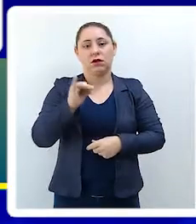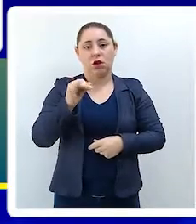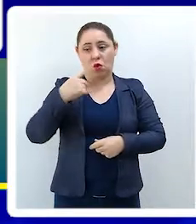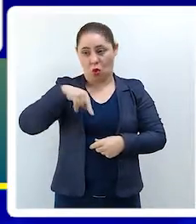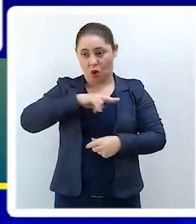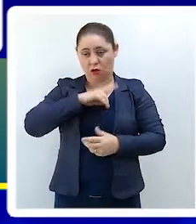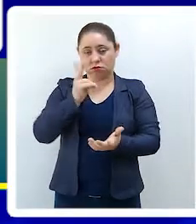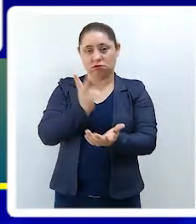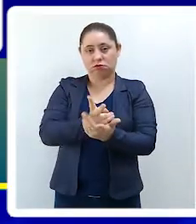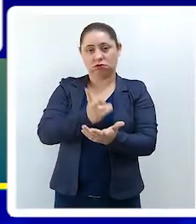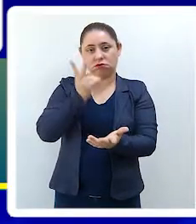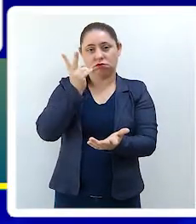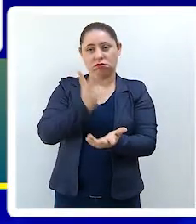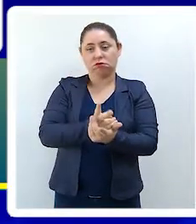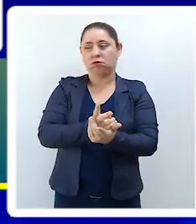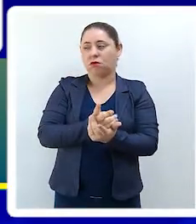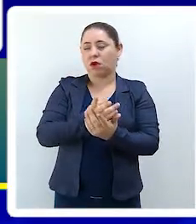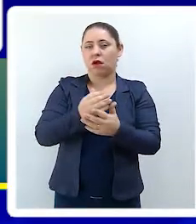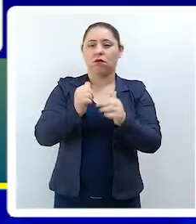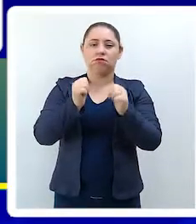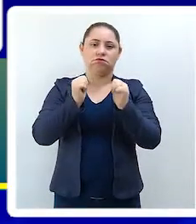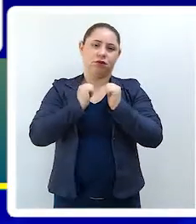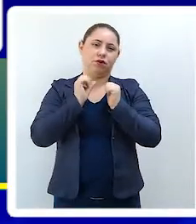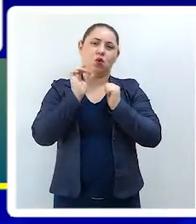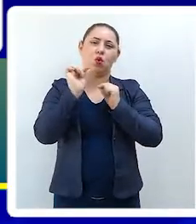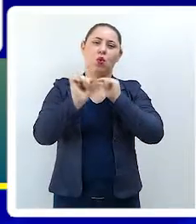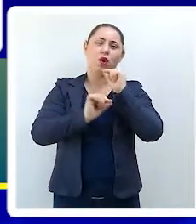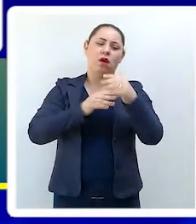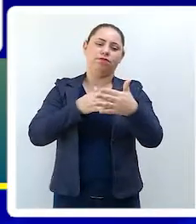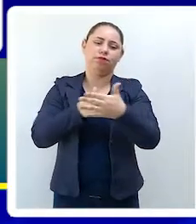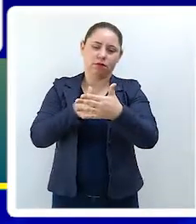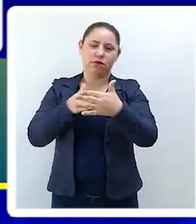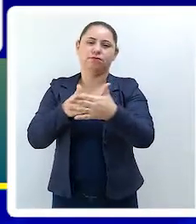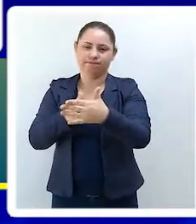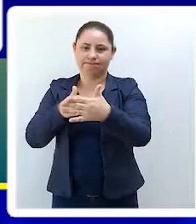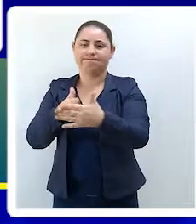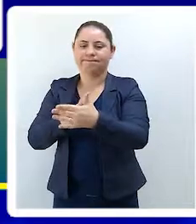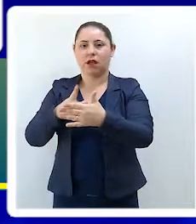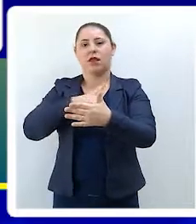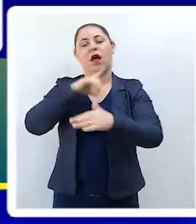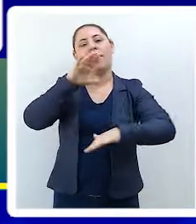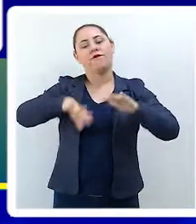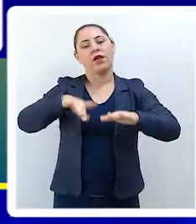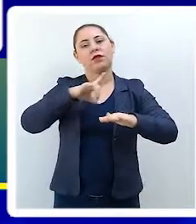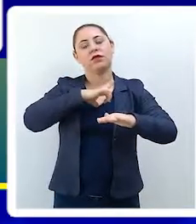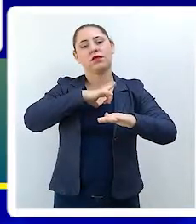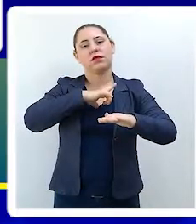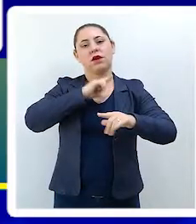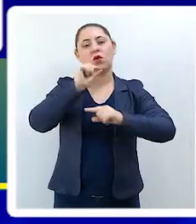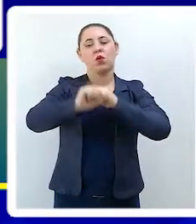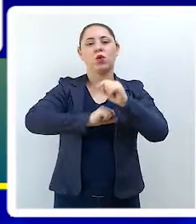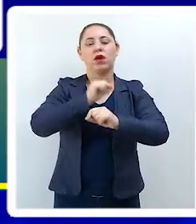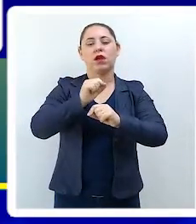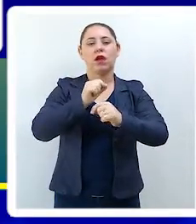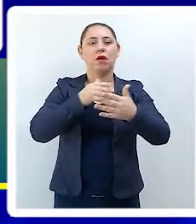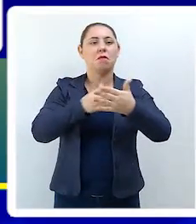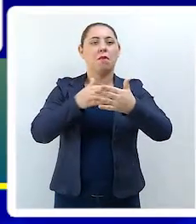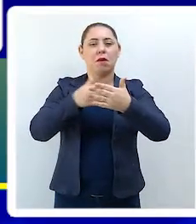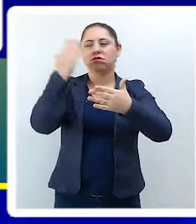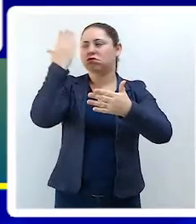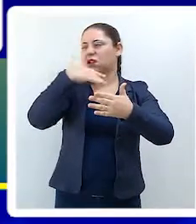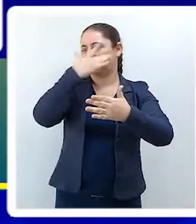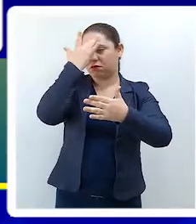nós continuarmos nos mantendo inertes quanto a essas barreiras que muitas vezes acabam sendo